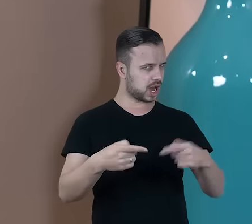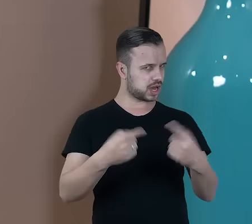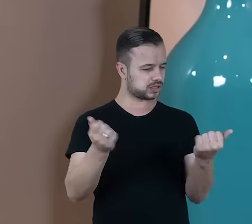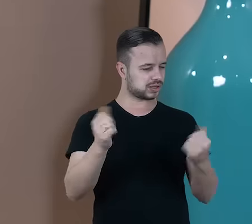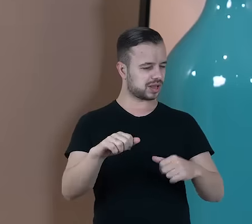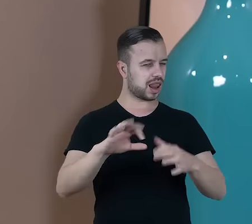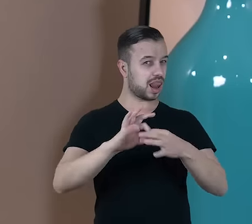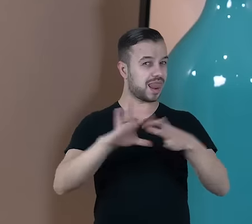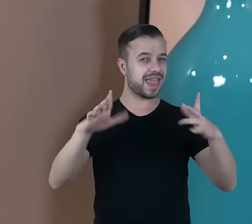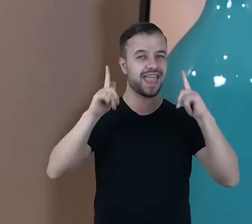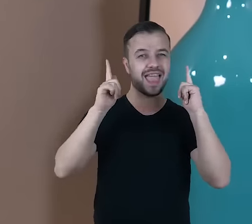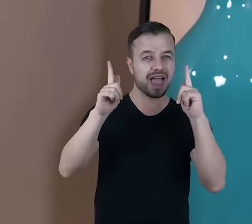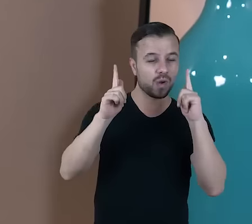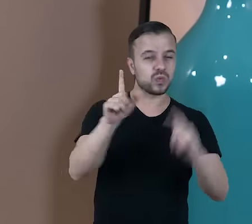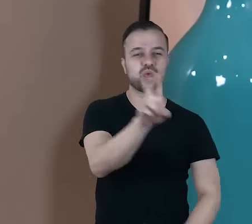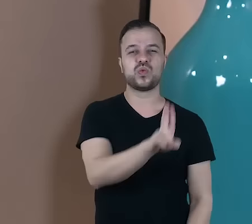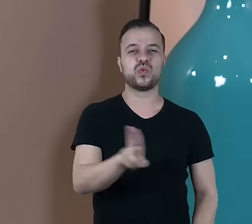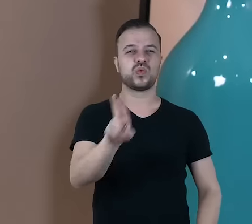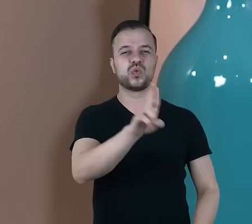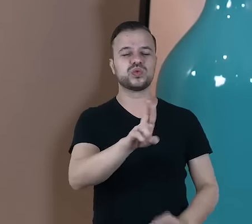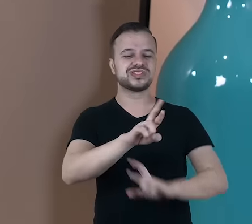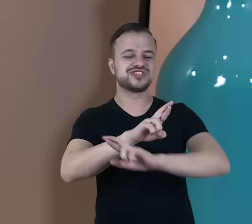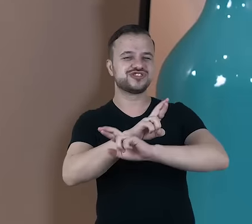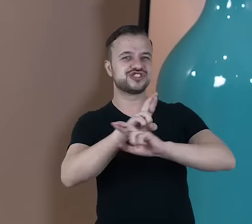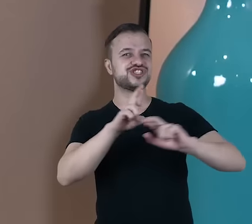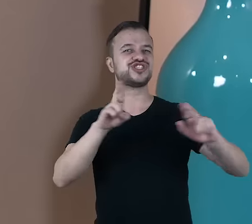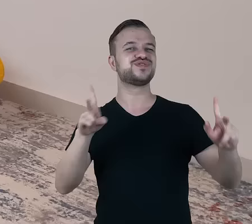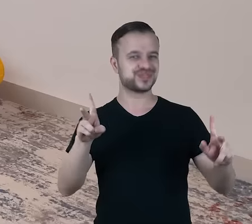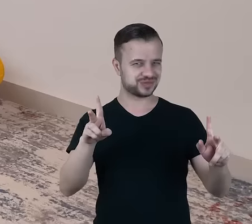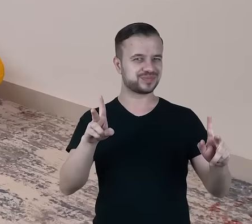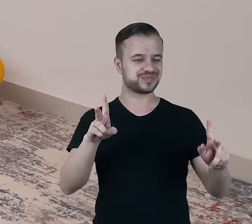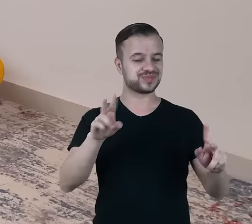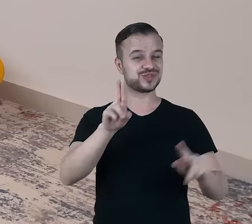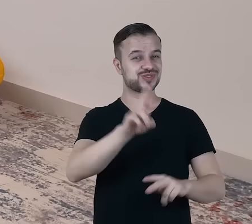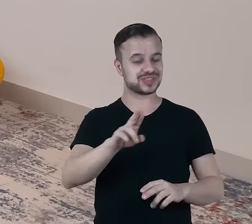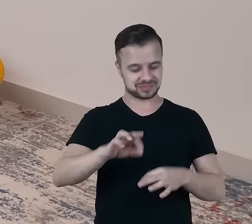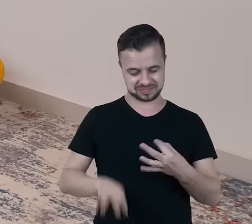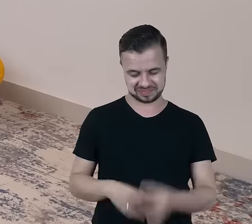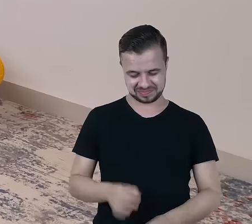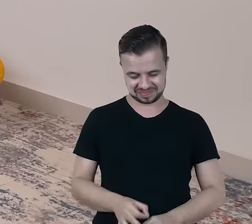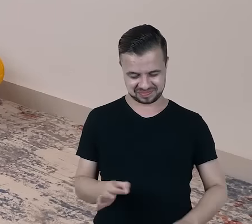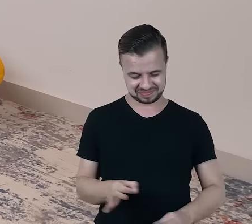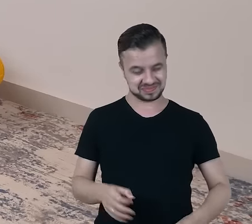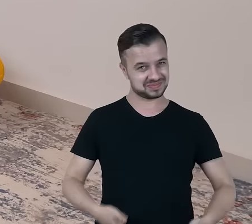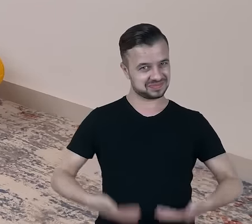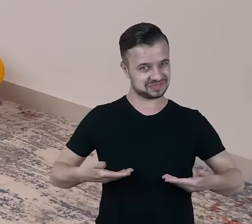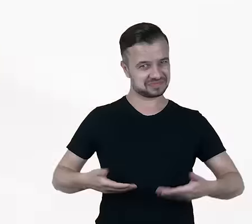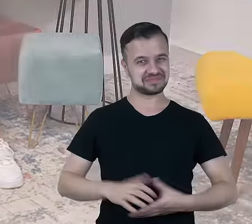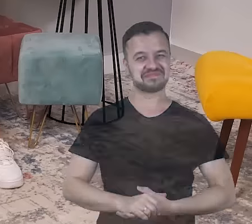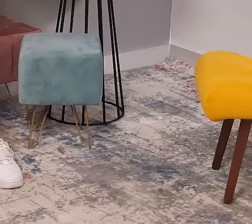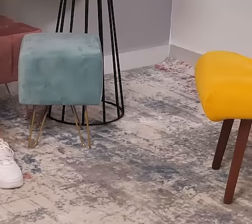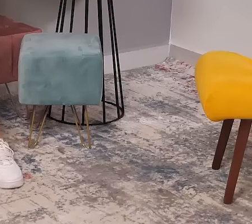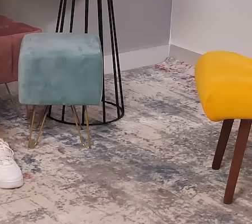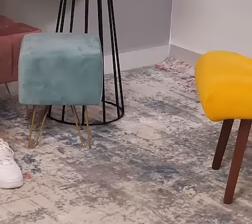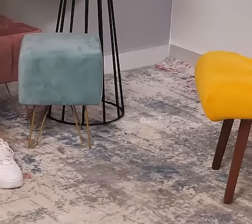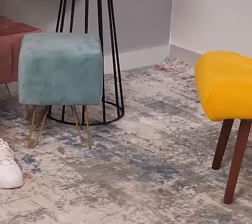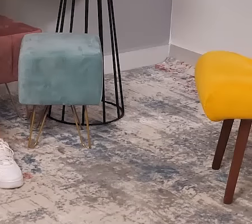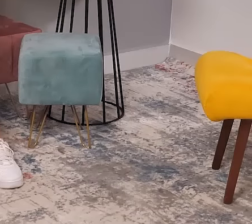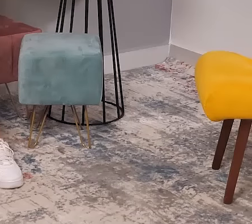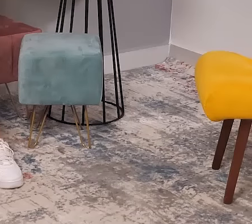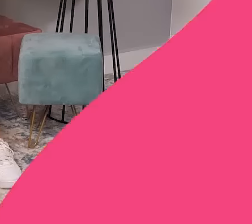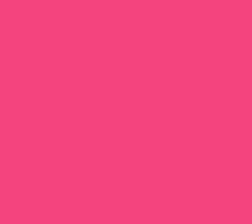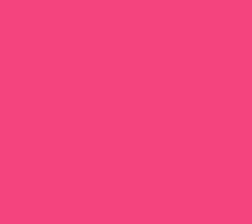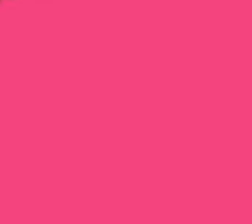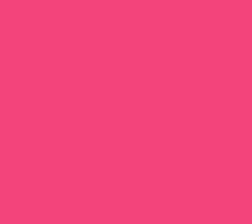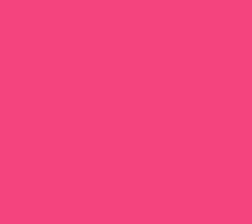de deixar ela mais despojada é aproveitá-la em situações diferentes e usá-la com um nó feito na frente.